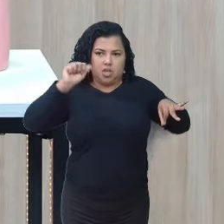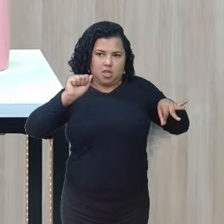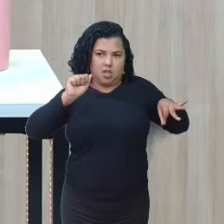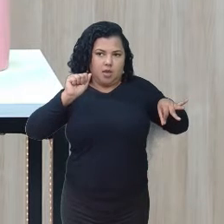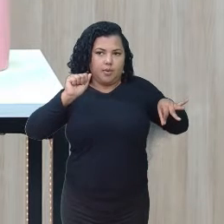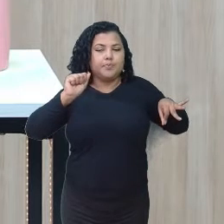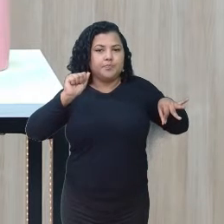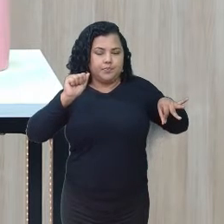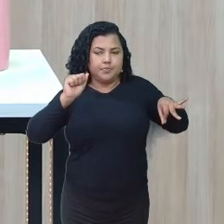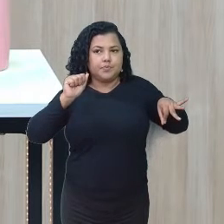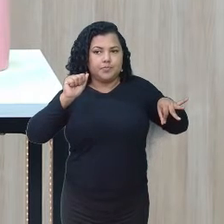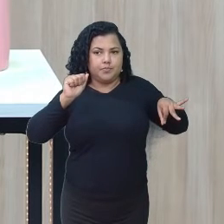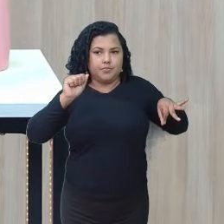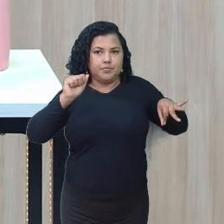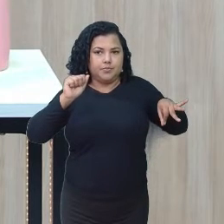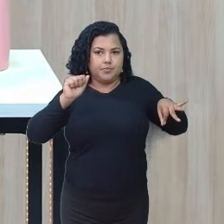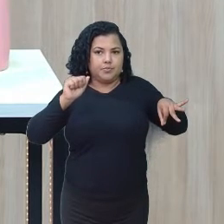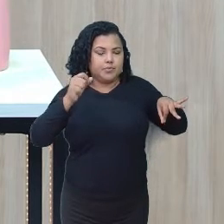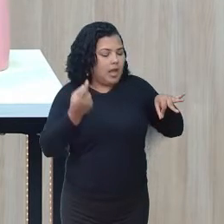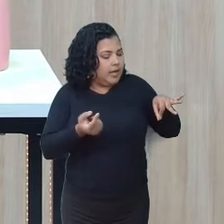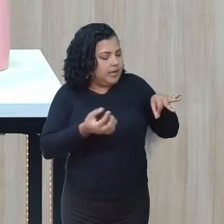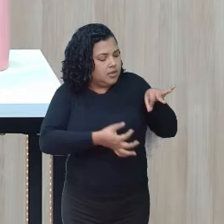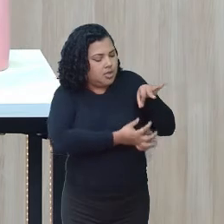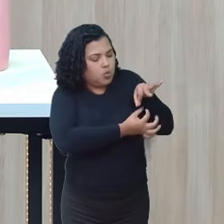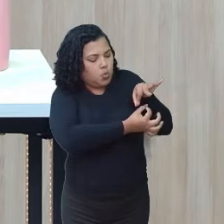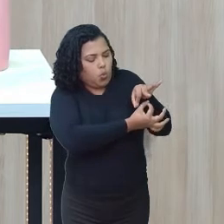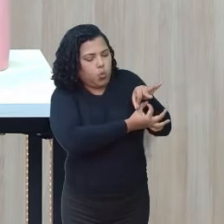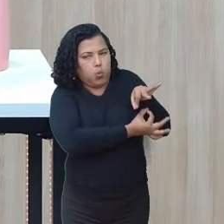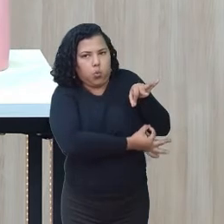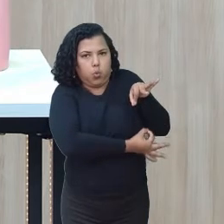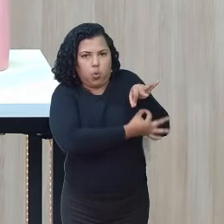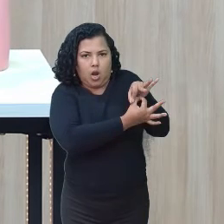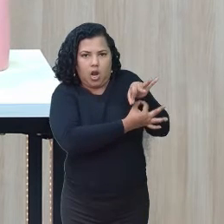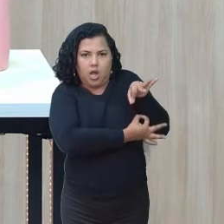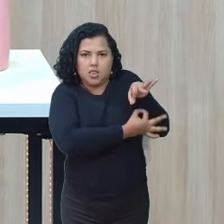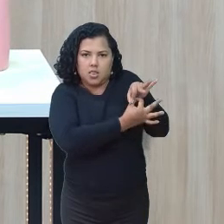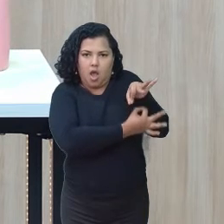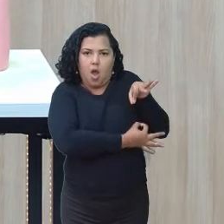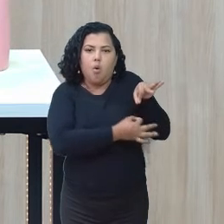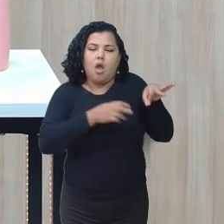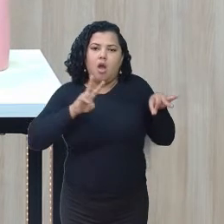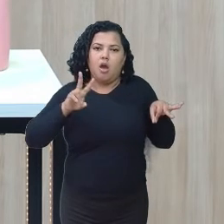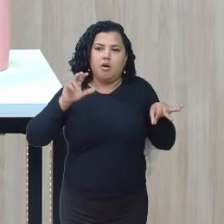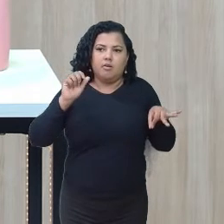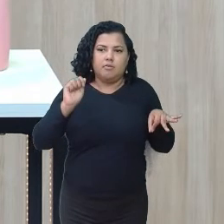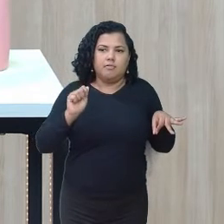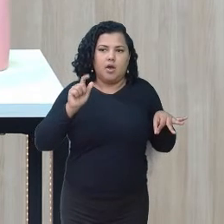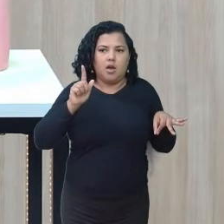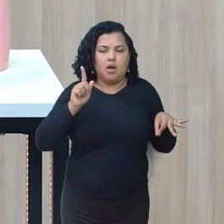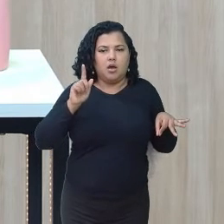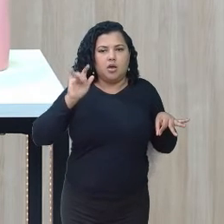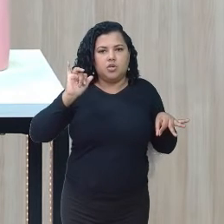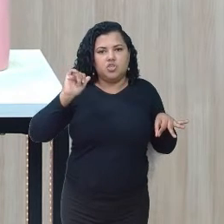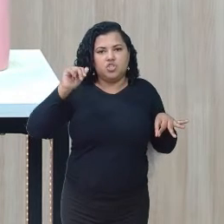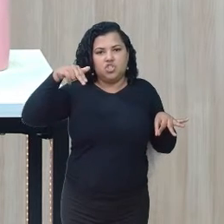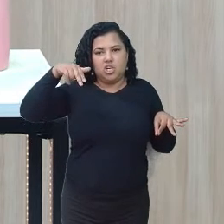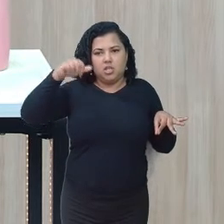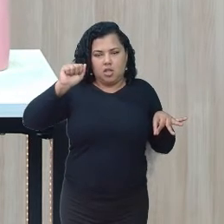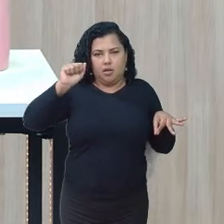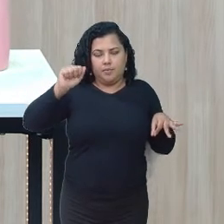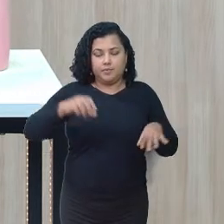É formado por esses órgãos aqui e cada um exerce a sua